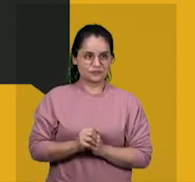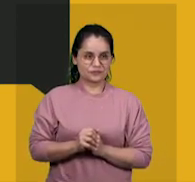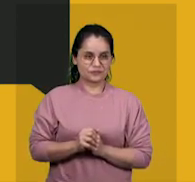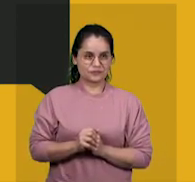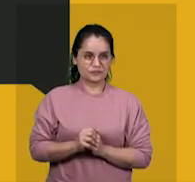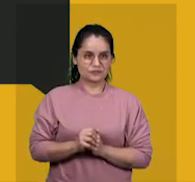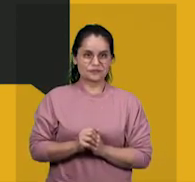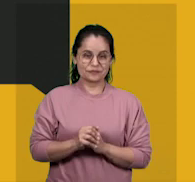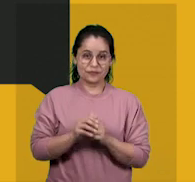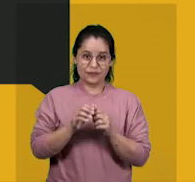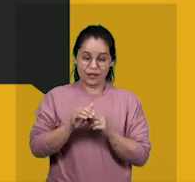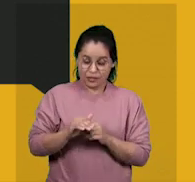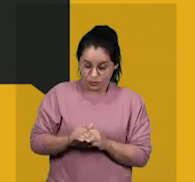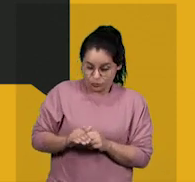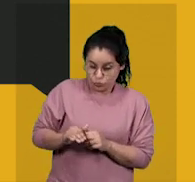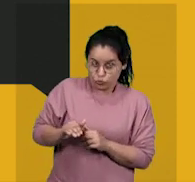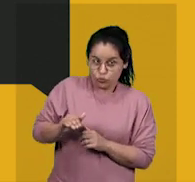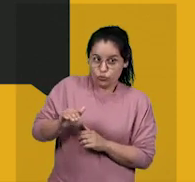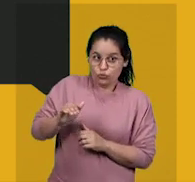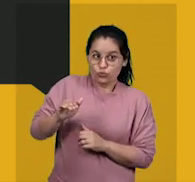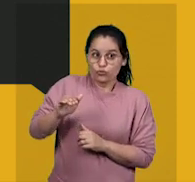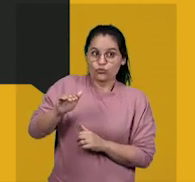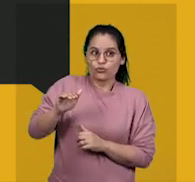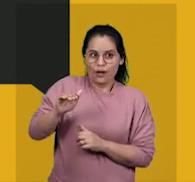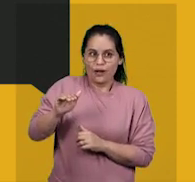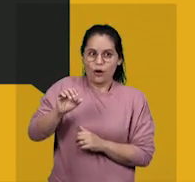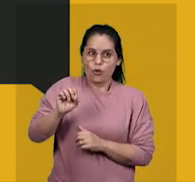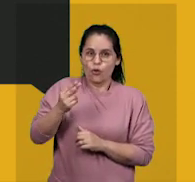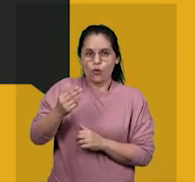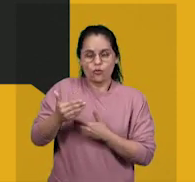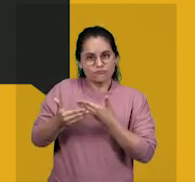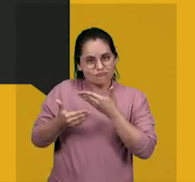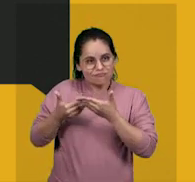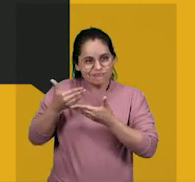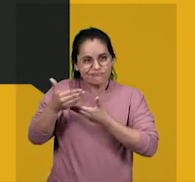eles crescem ou se desenvolvem,